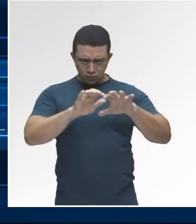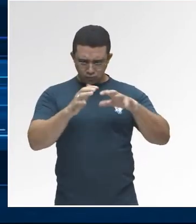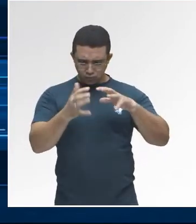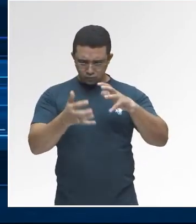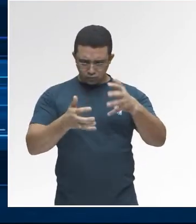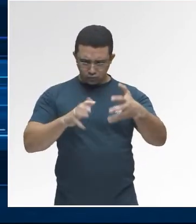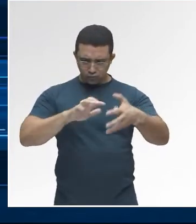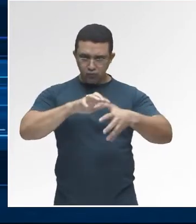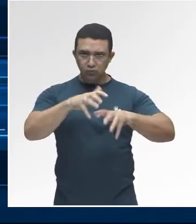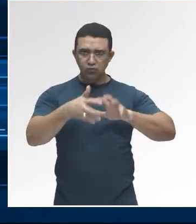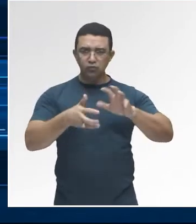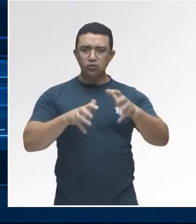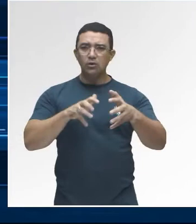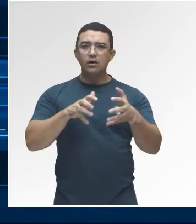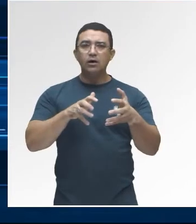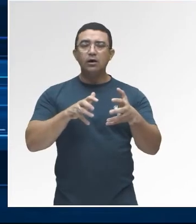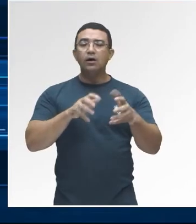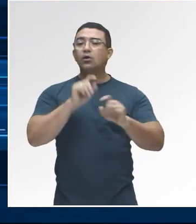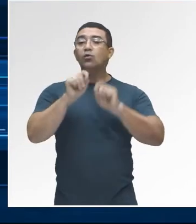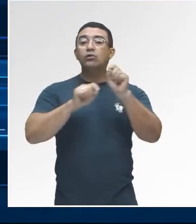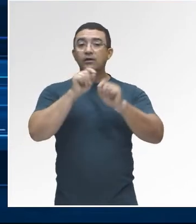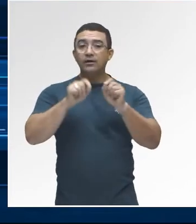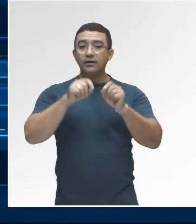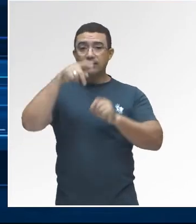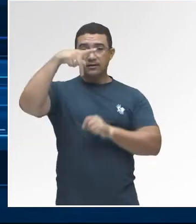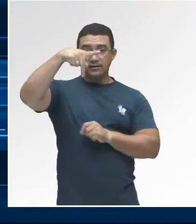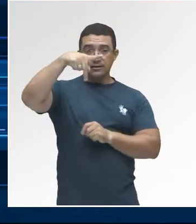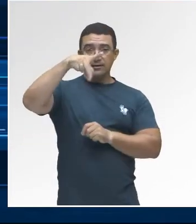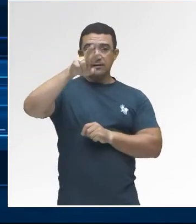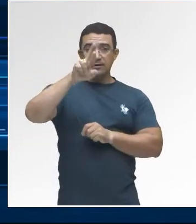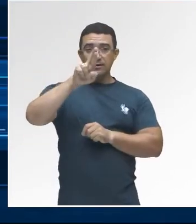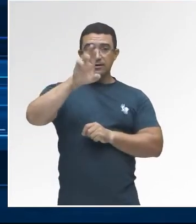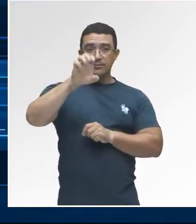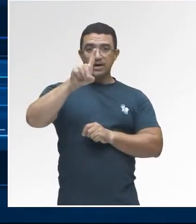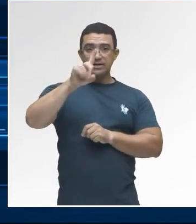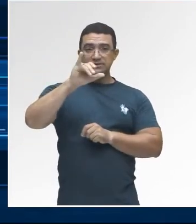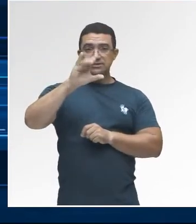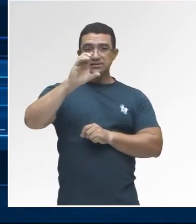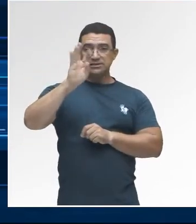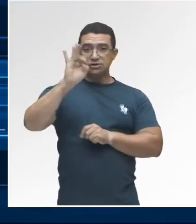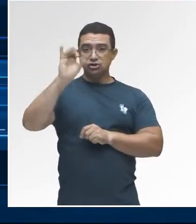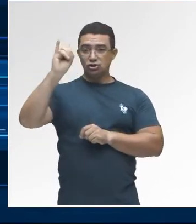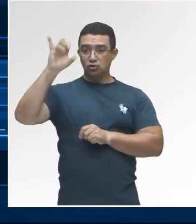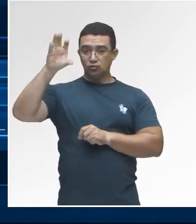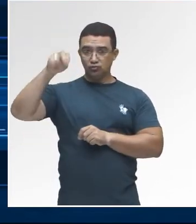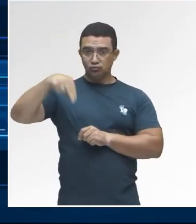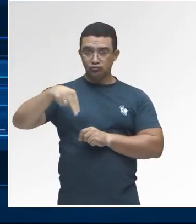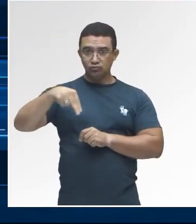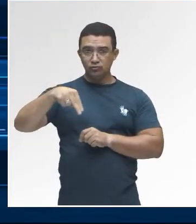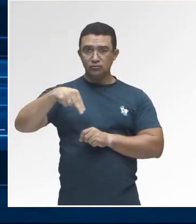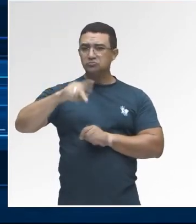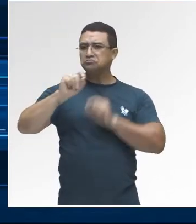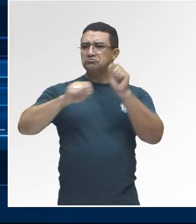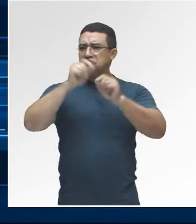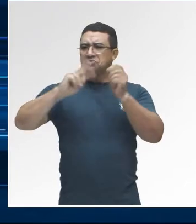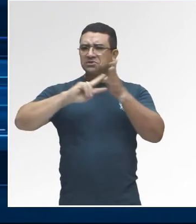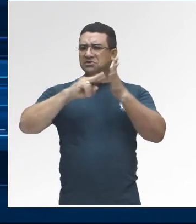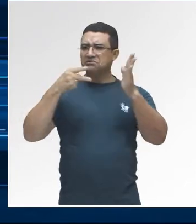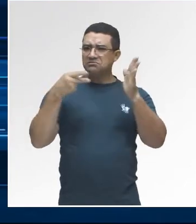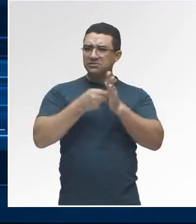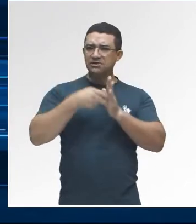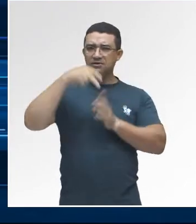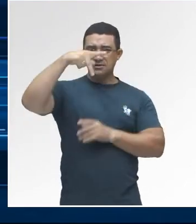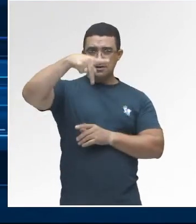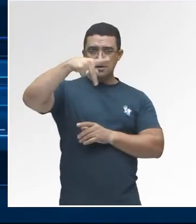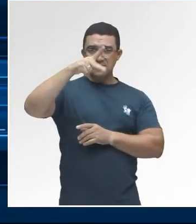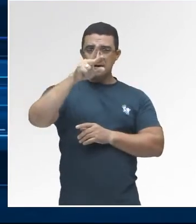teacher? É a prediction, né? Algo que tem a ver com prever, previsão. Então, se você vê